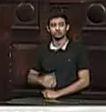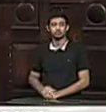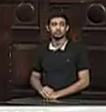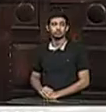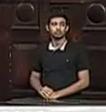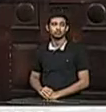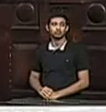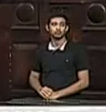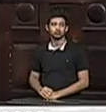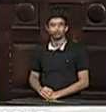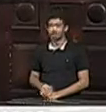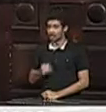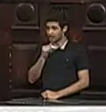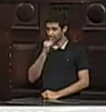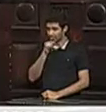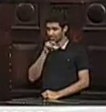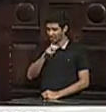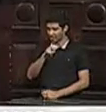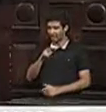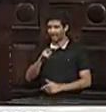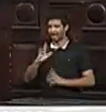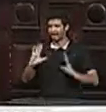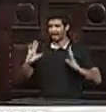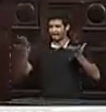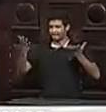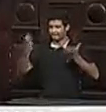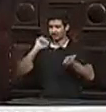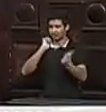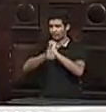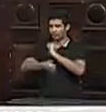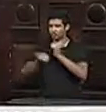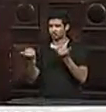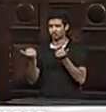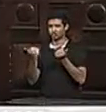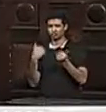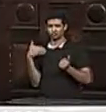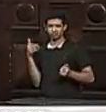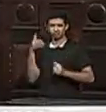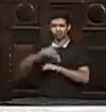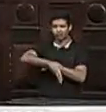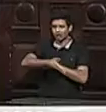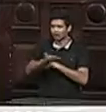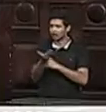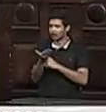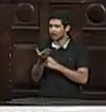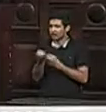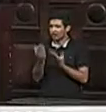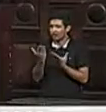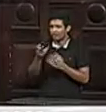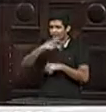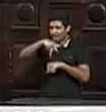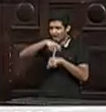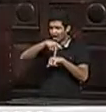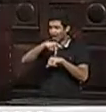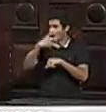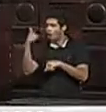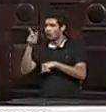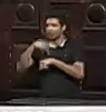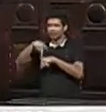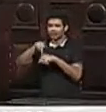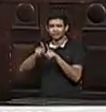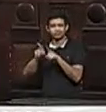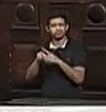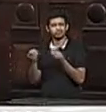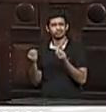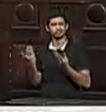participação em eventos esportivos nacionais e internacionais. Ora, veja só. A bem da